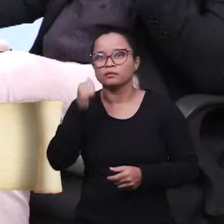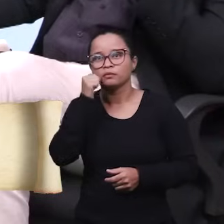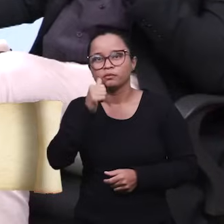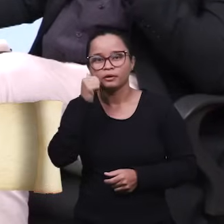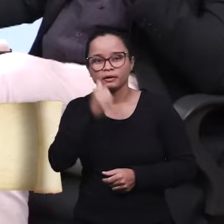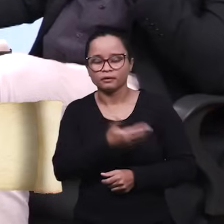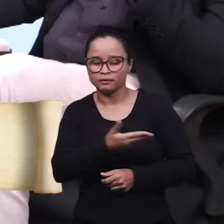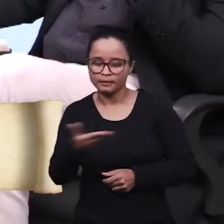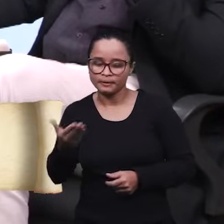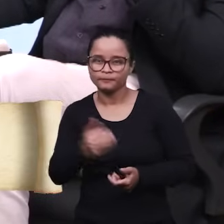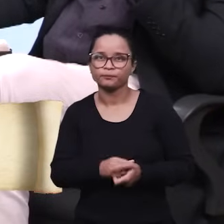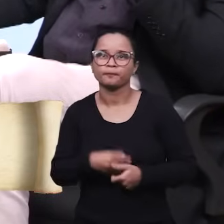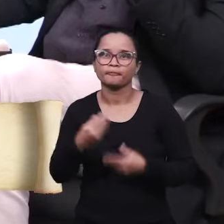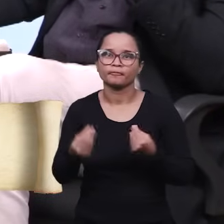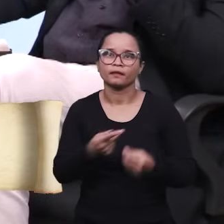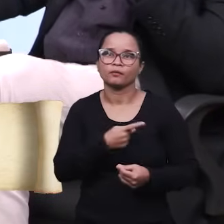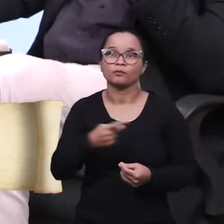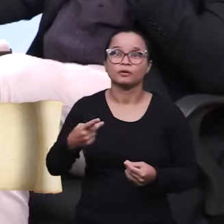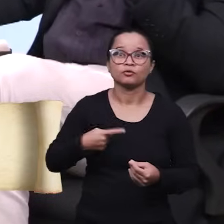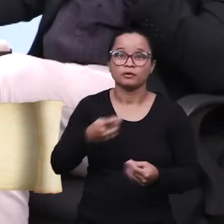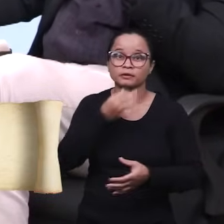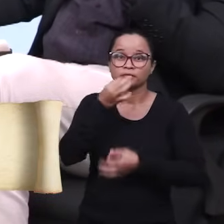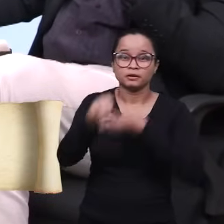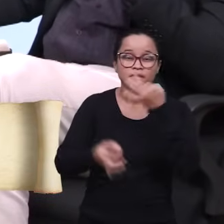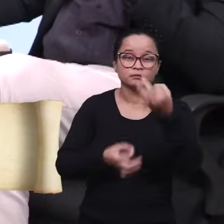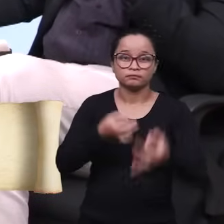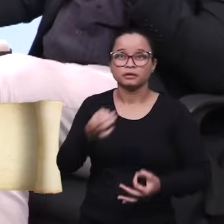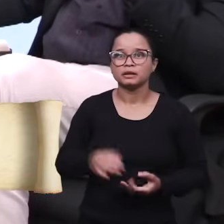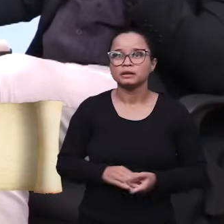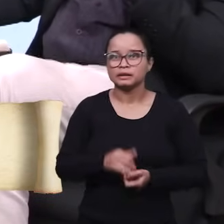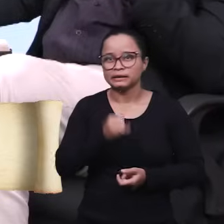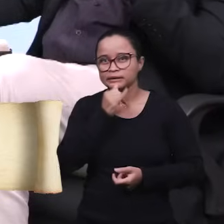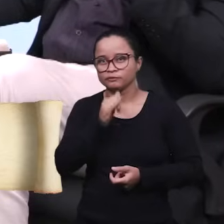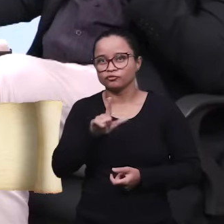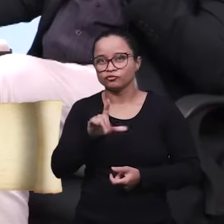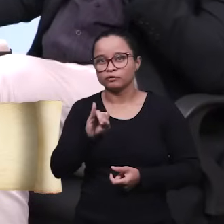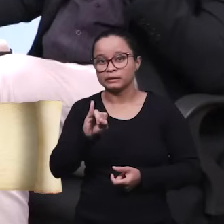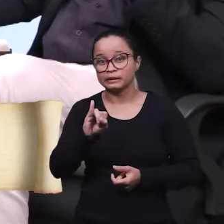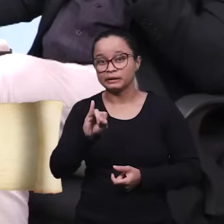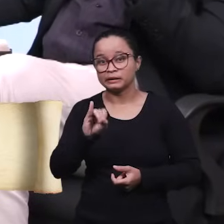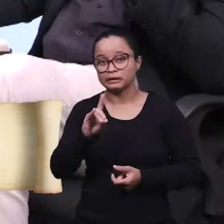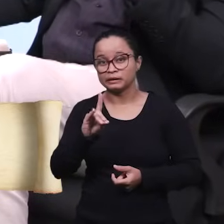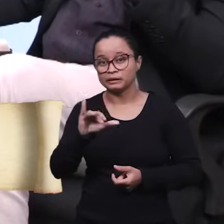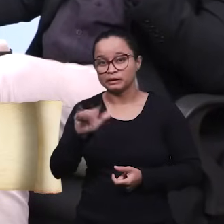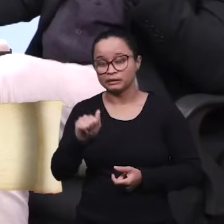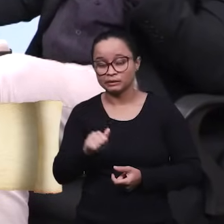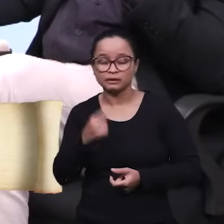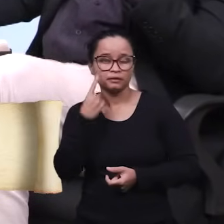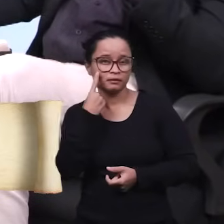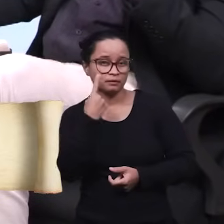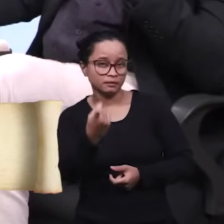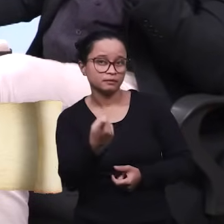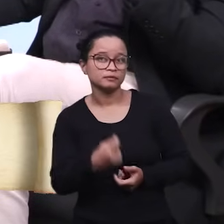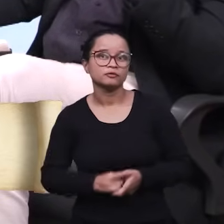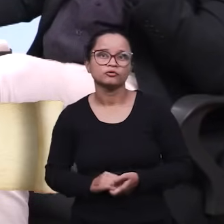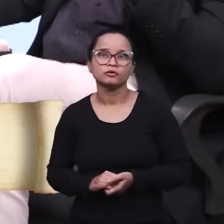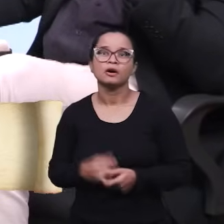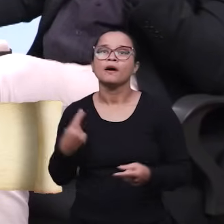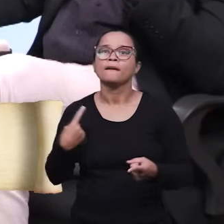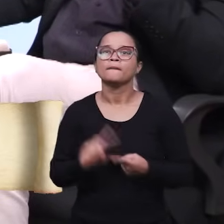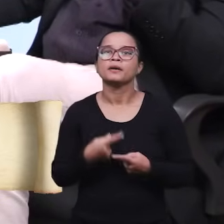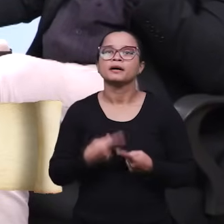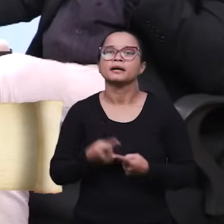mulheres ali, como o pastor Antônio Carlos comentou, o exemplo de Lígia, né? E é muito interessante ali que nós